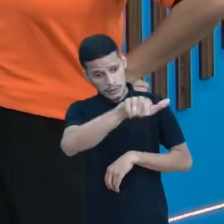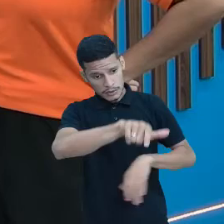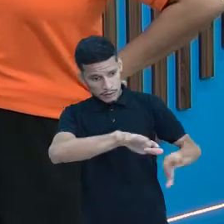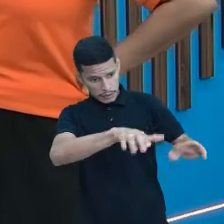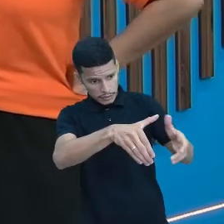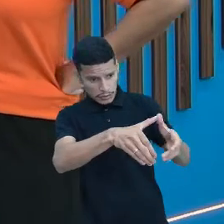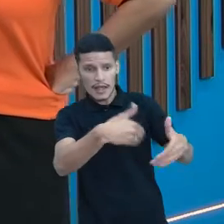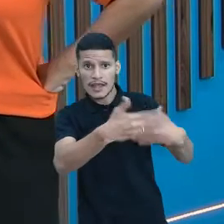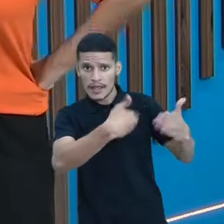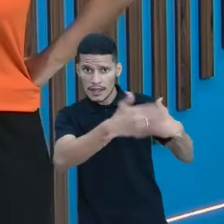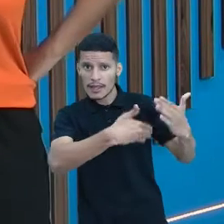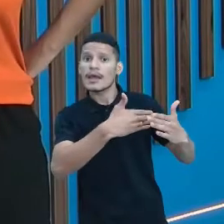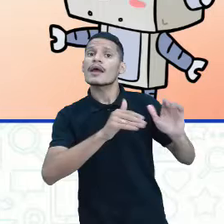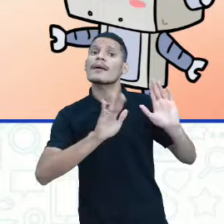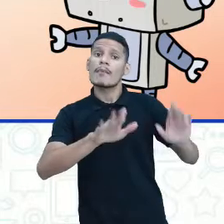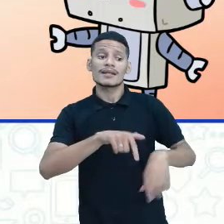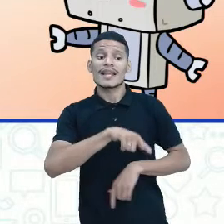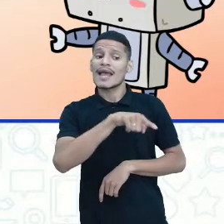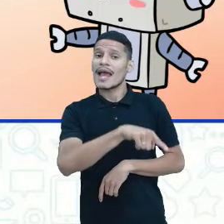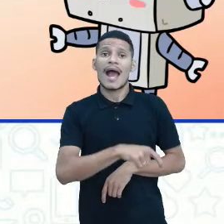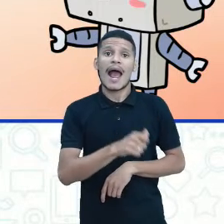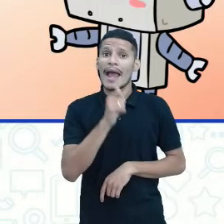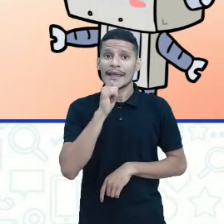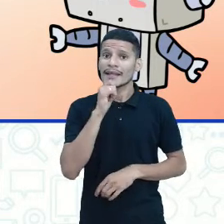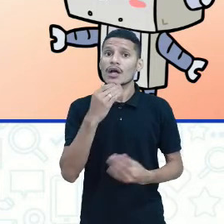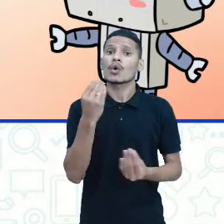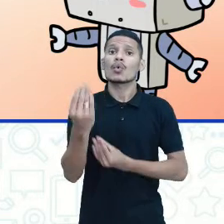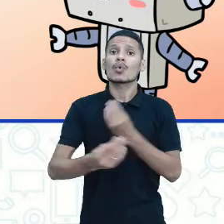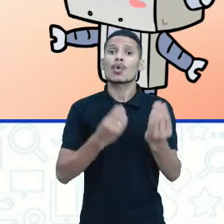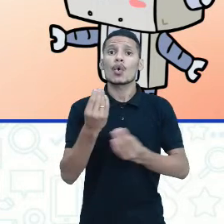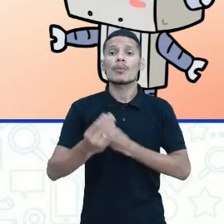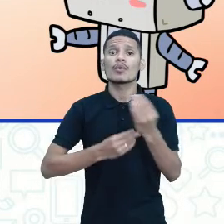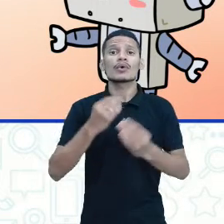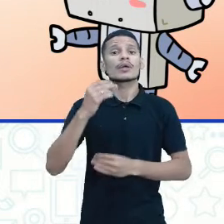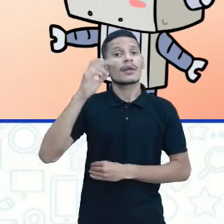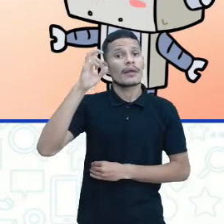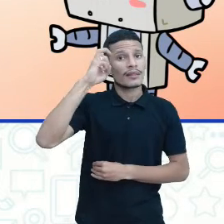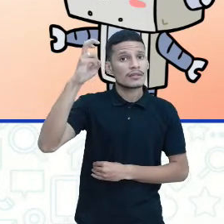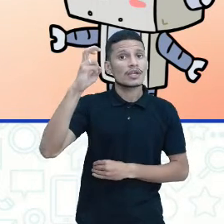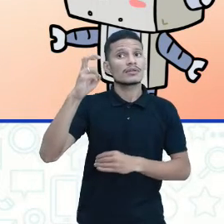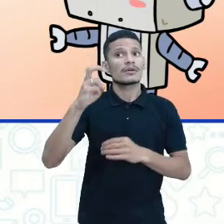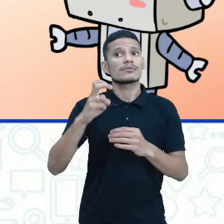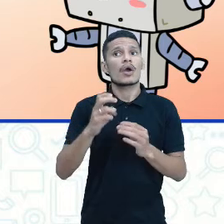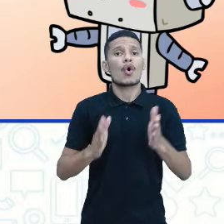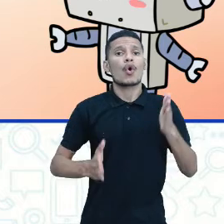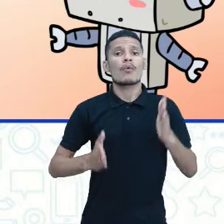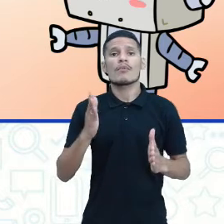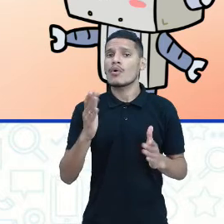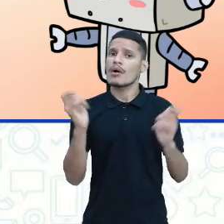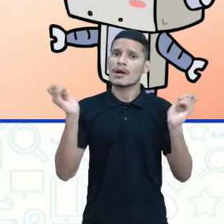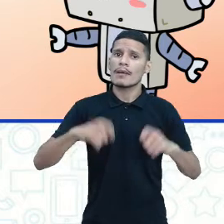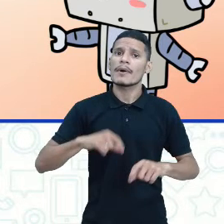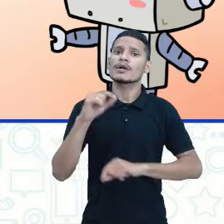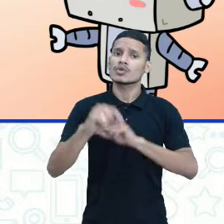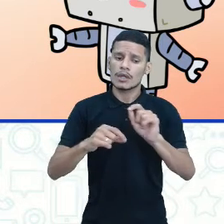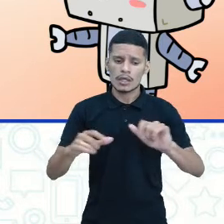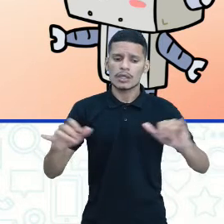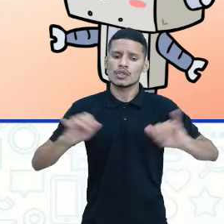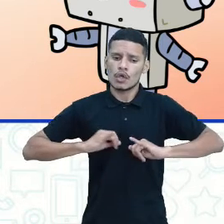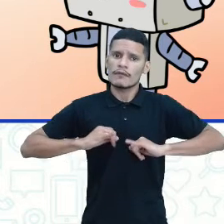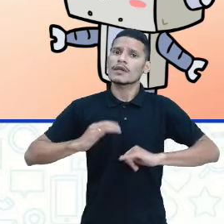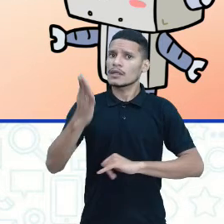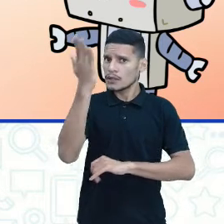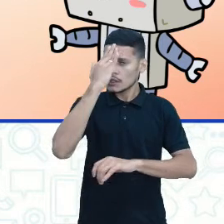tenham evoluído, elas são um exemplo de como a inteligência artificial sofre para compreender as peculiaridades da